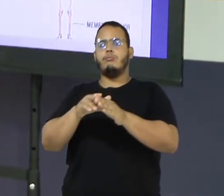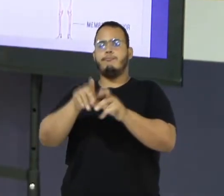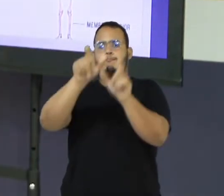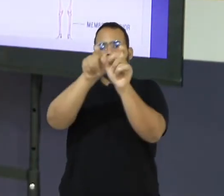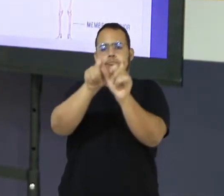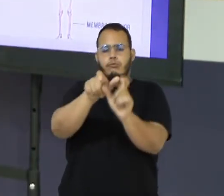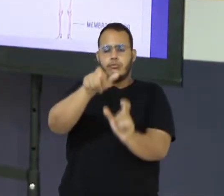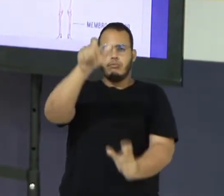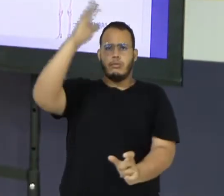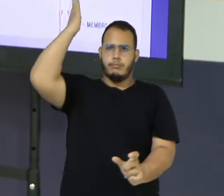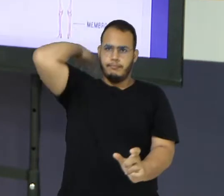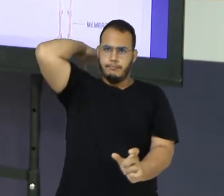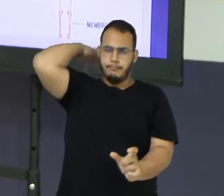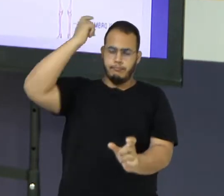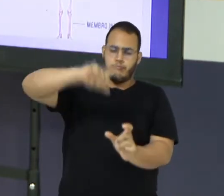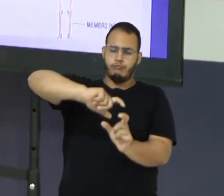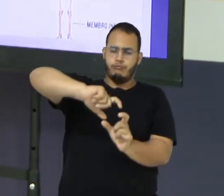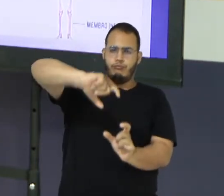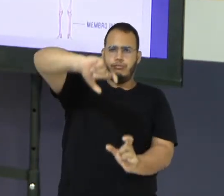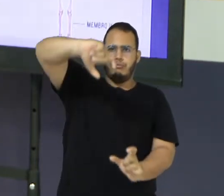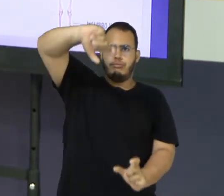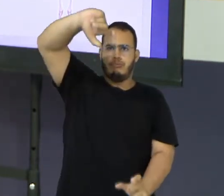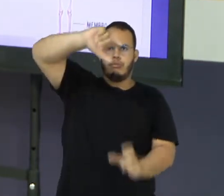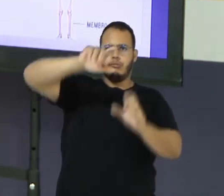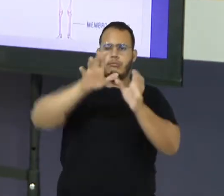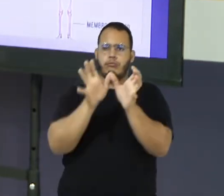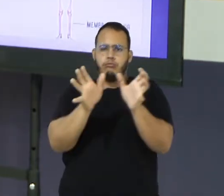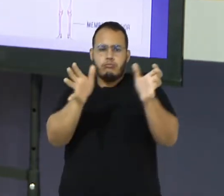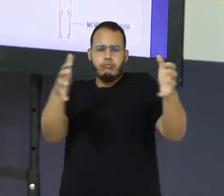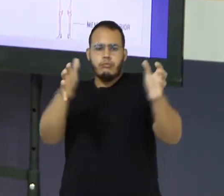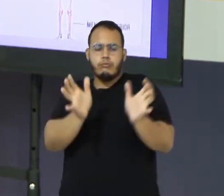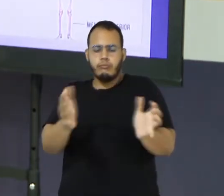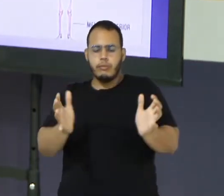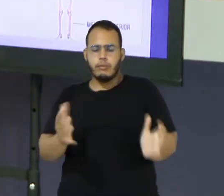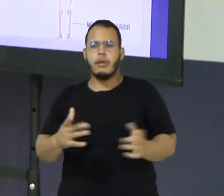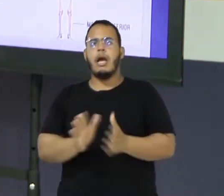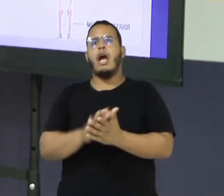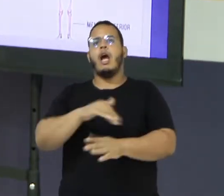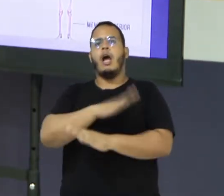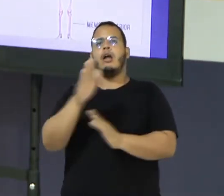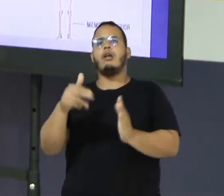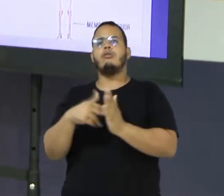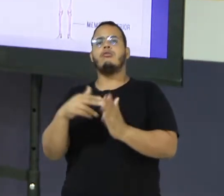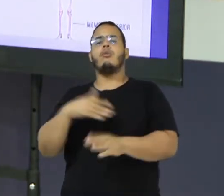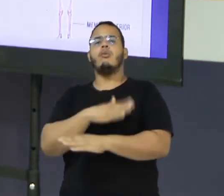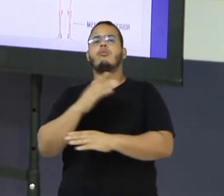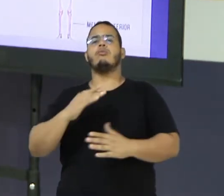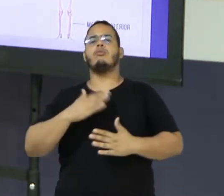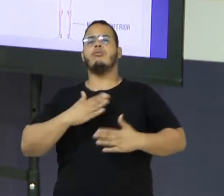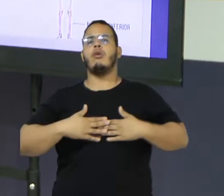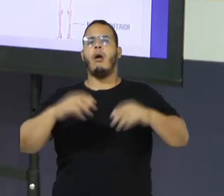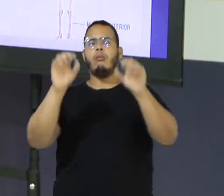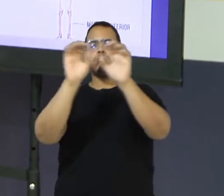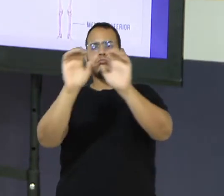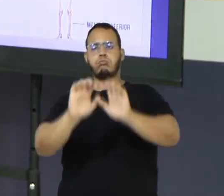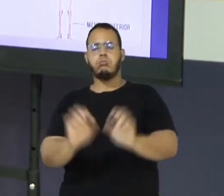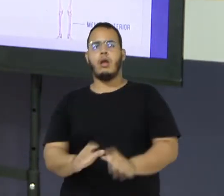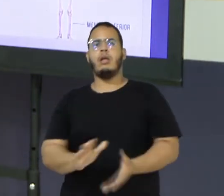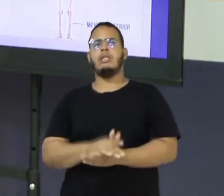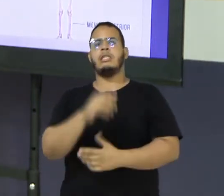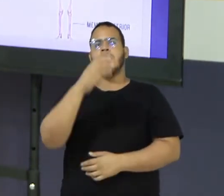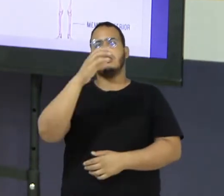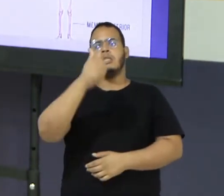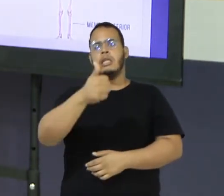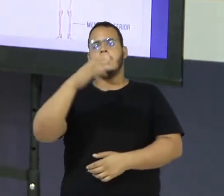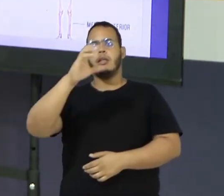nossa coluna. Esse aqui é o esqueleto axial. O esqueleto apendicular, por sua vez, ele é formado por 126 ossos, né, por